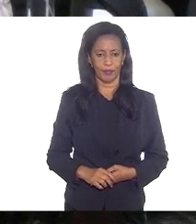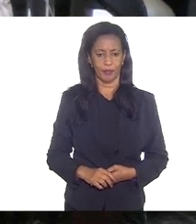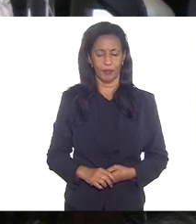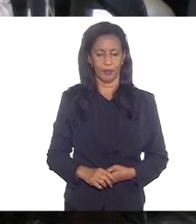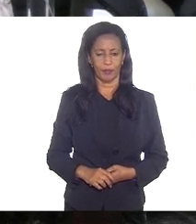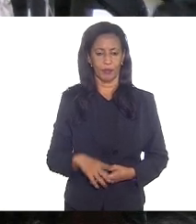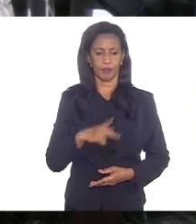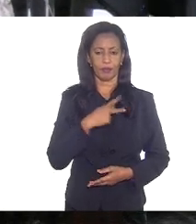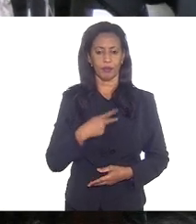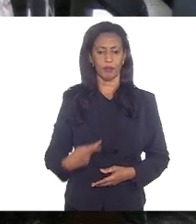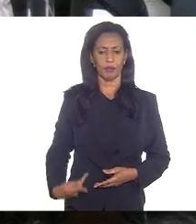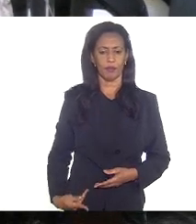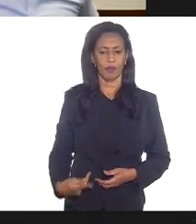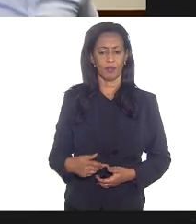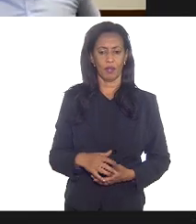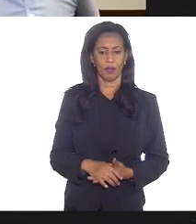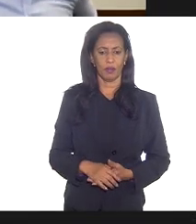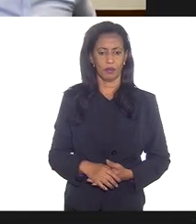Presidente.